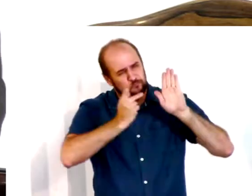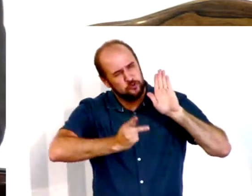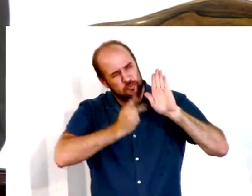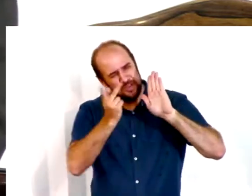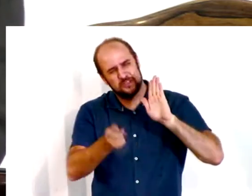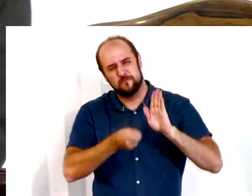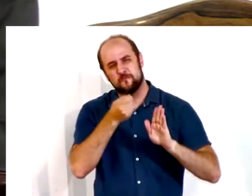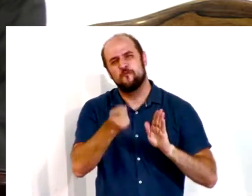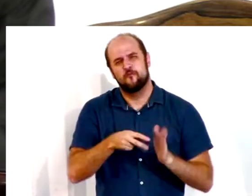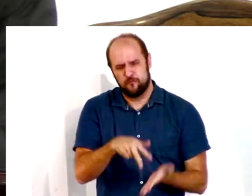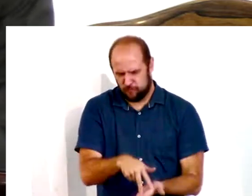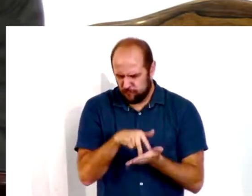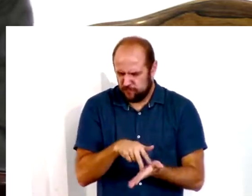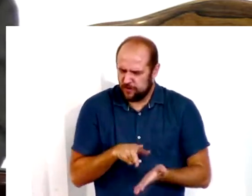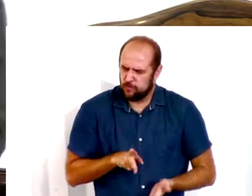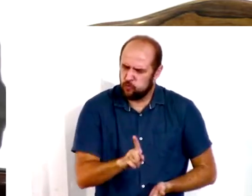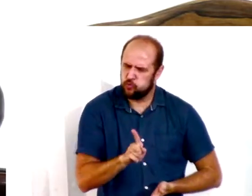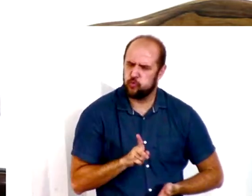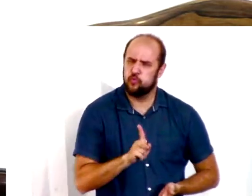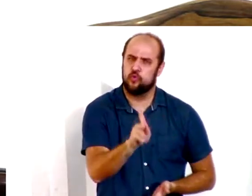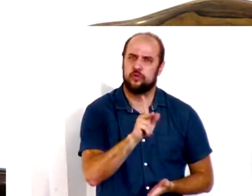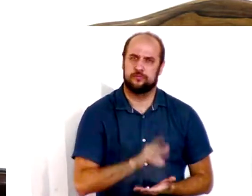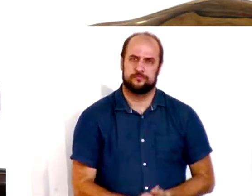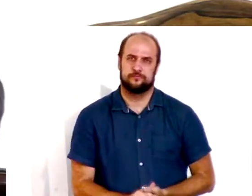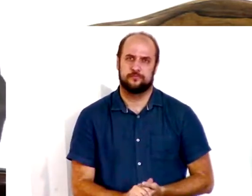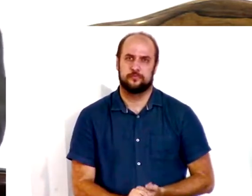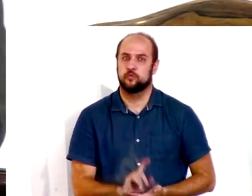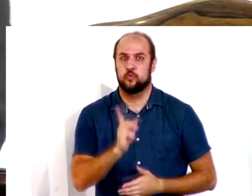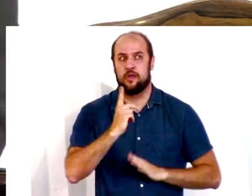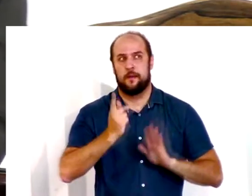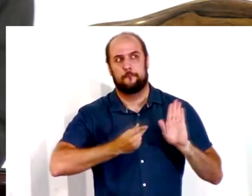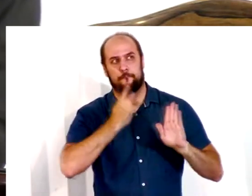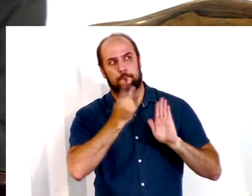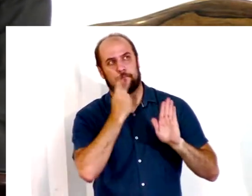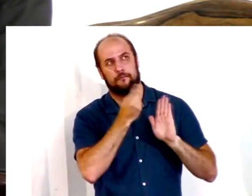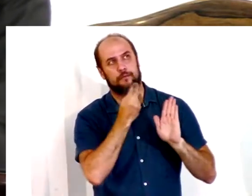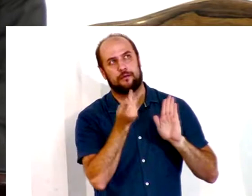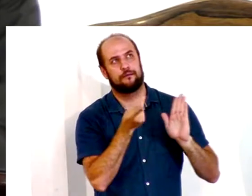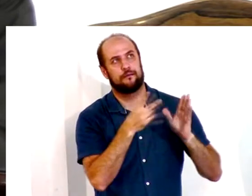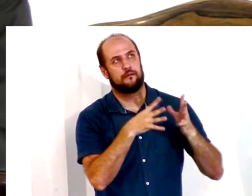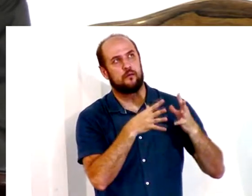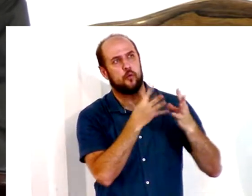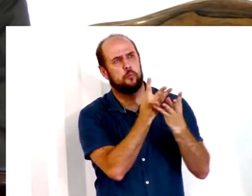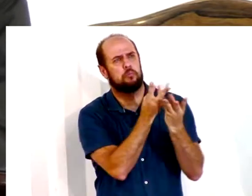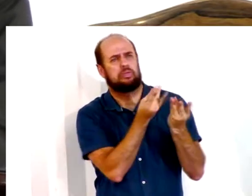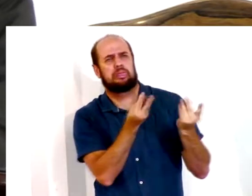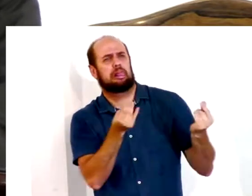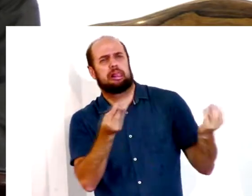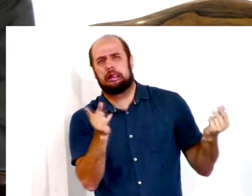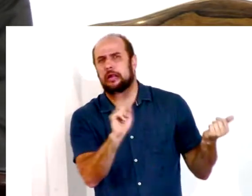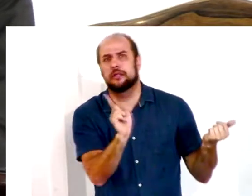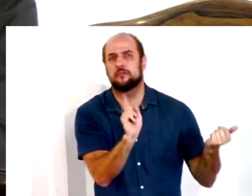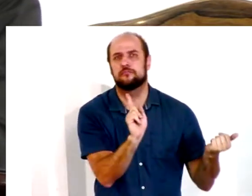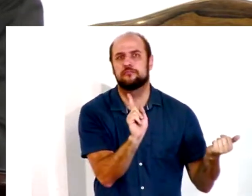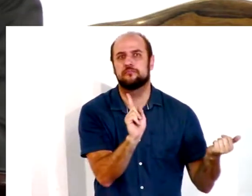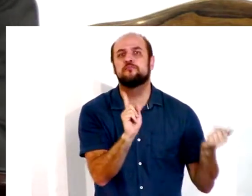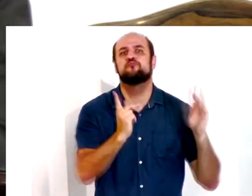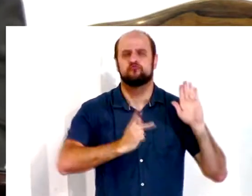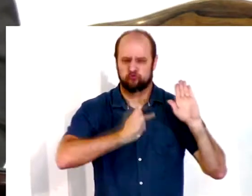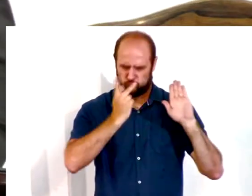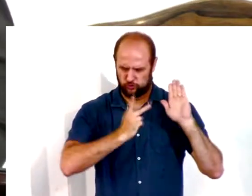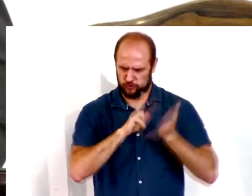E promessas que não são promessas quaisquer. São promessas eternas.